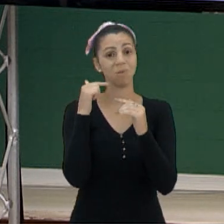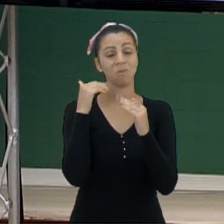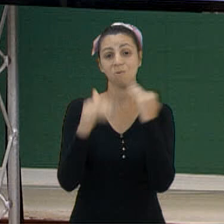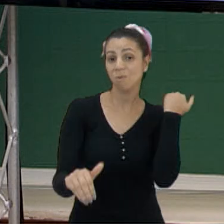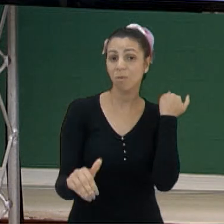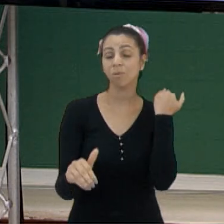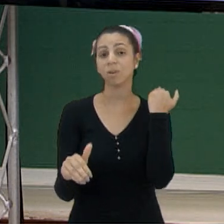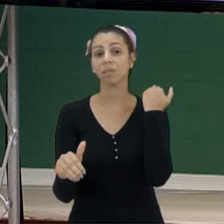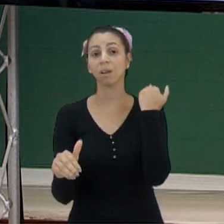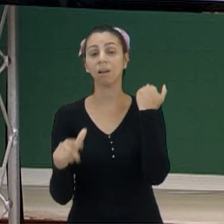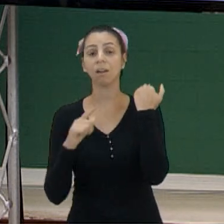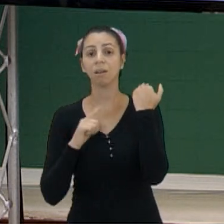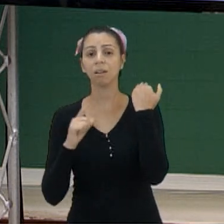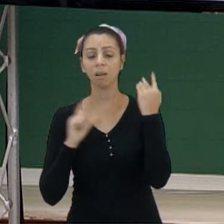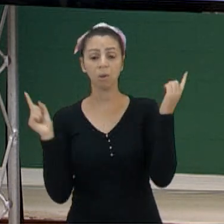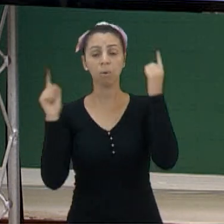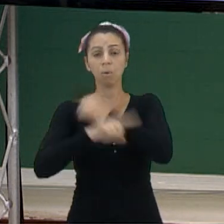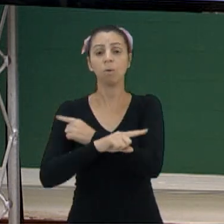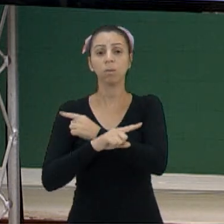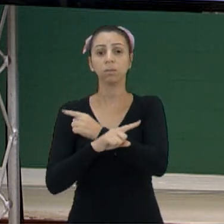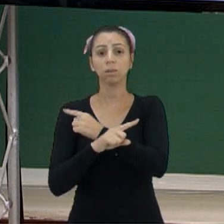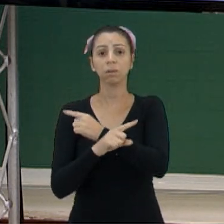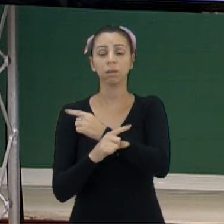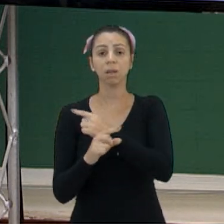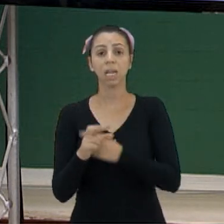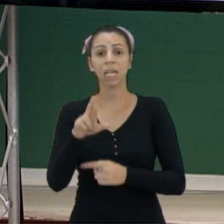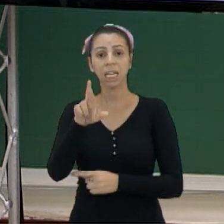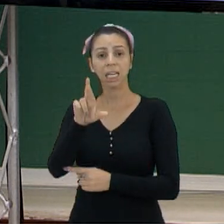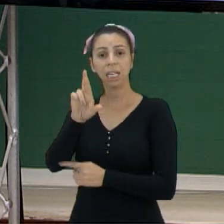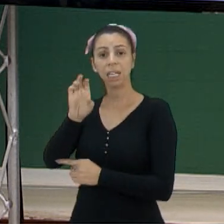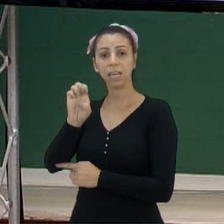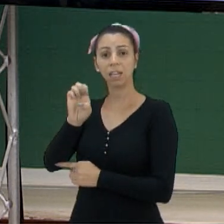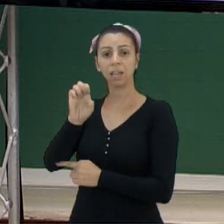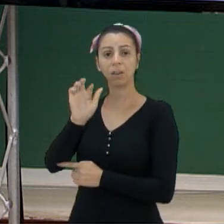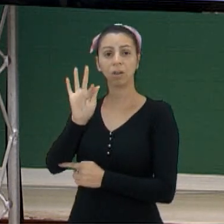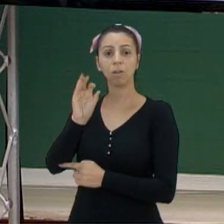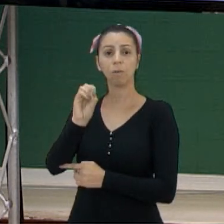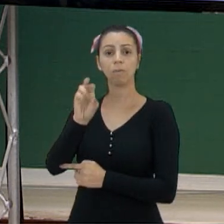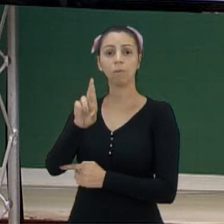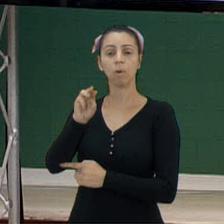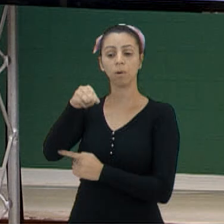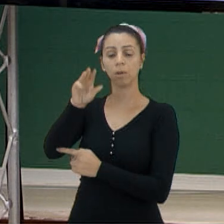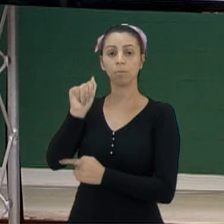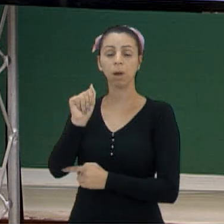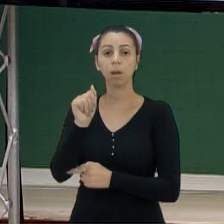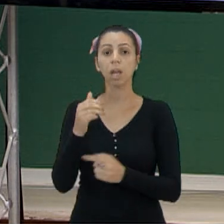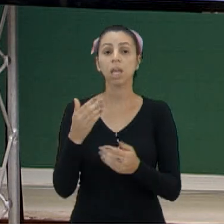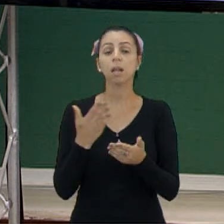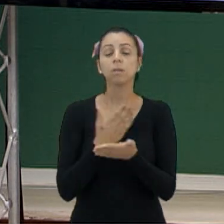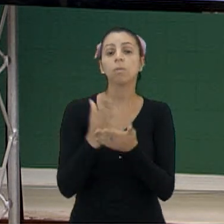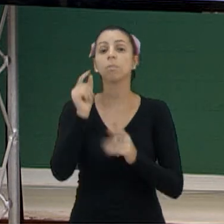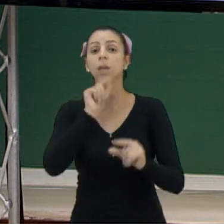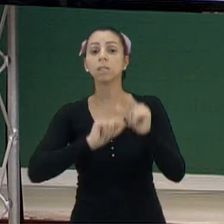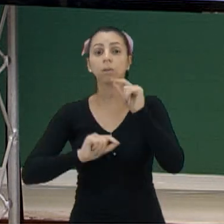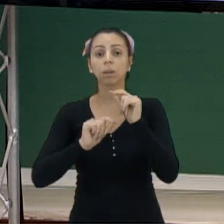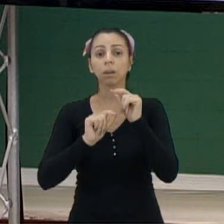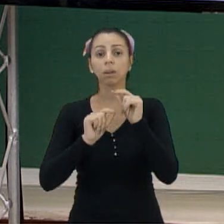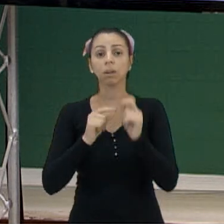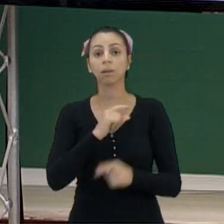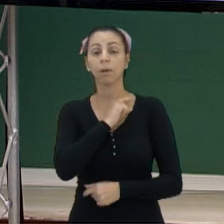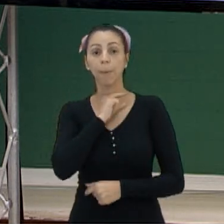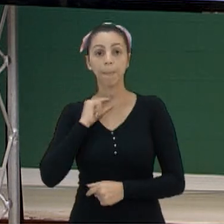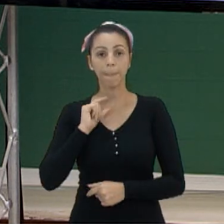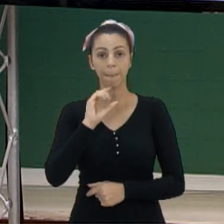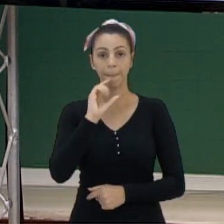envolvidos na parte da Contra-Reforma. E ele começa a investigar padres, artistas, as igrejas,